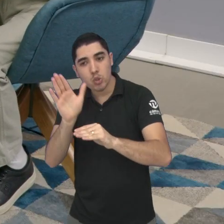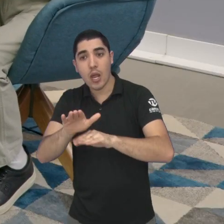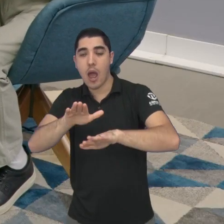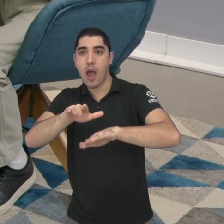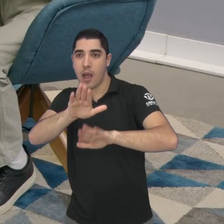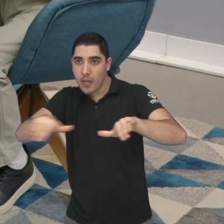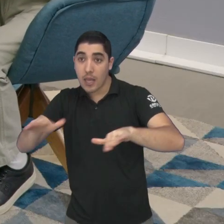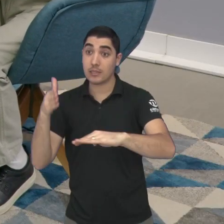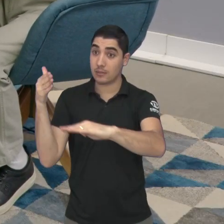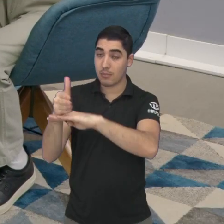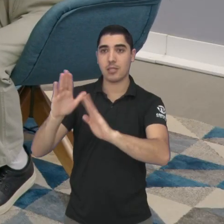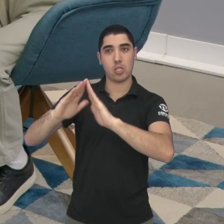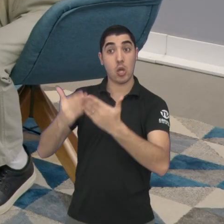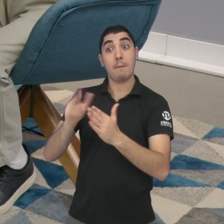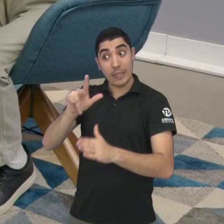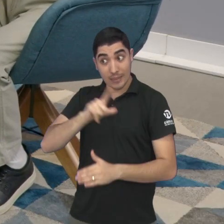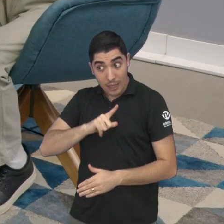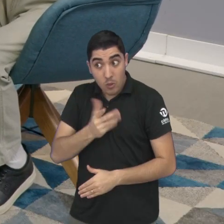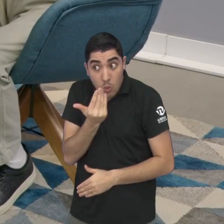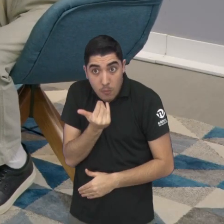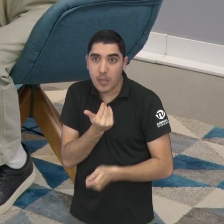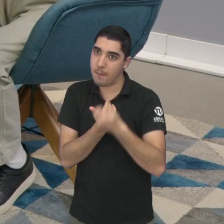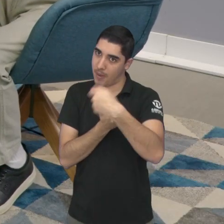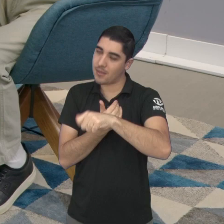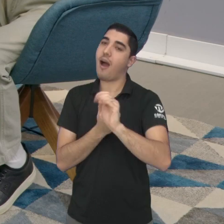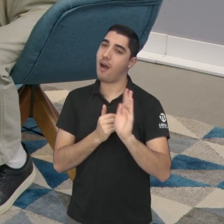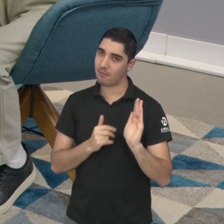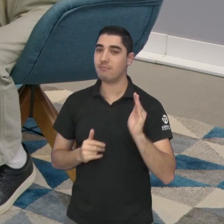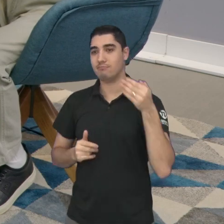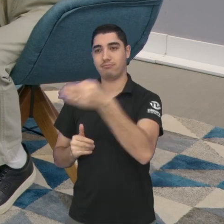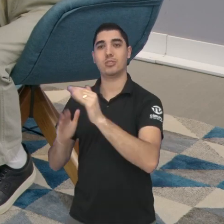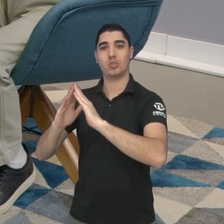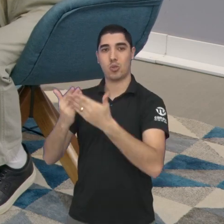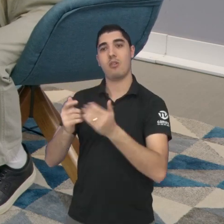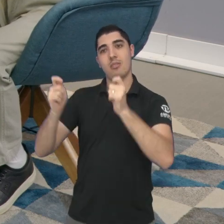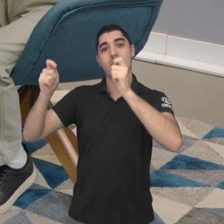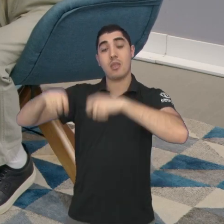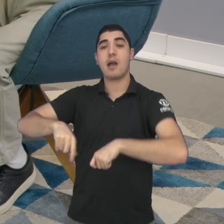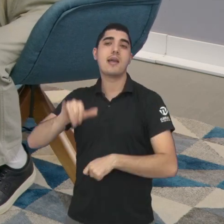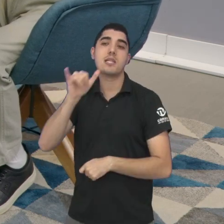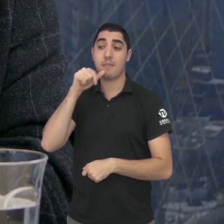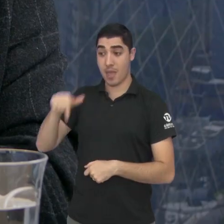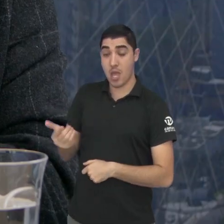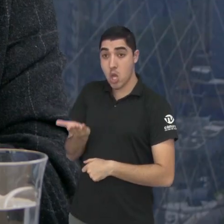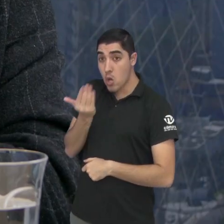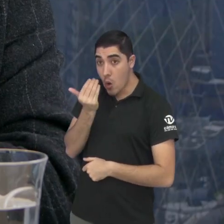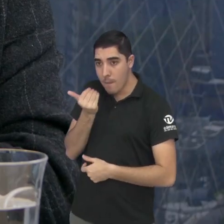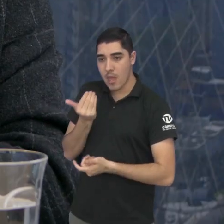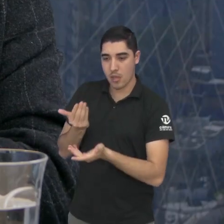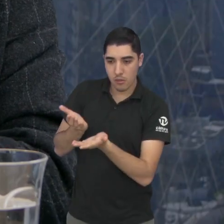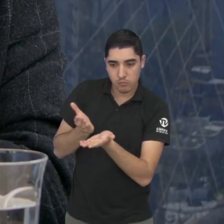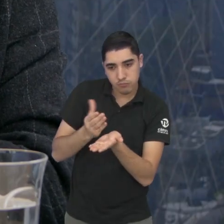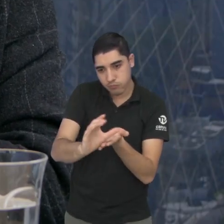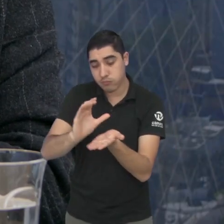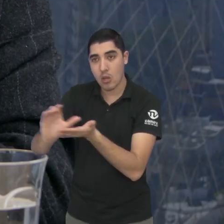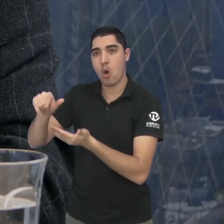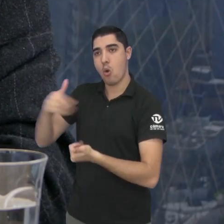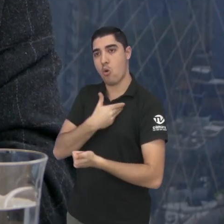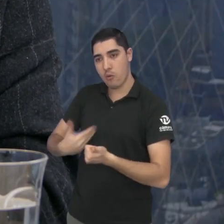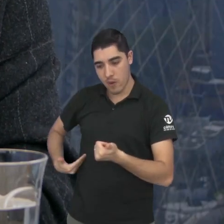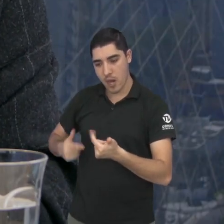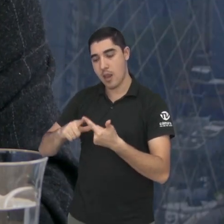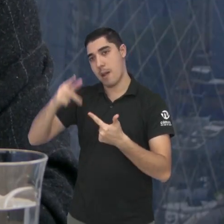comida. Não é? E você pegar essa alimentação, o governo, a